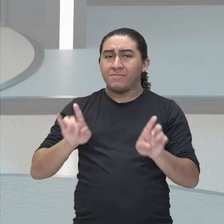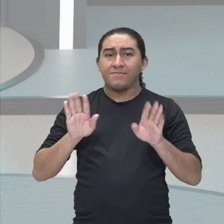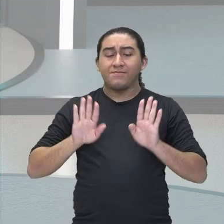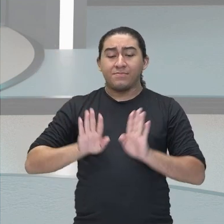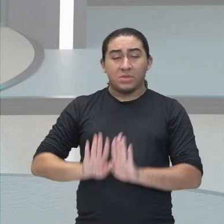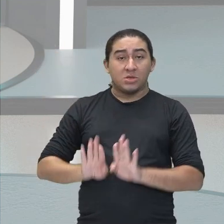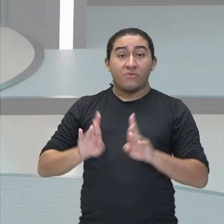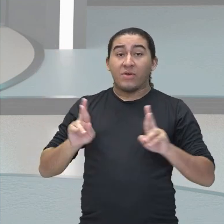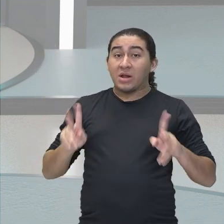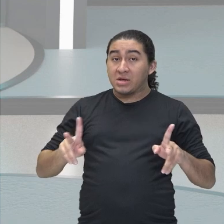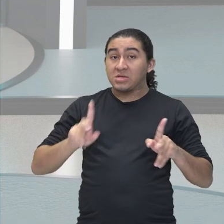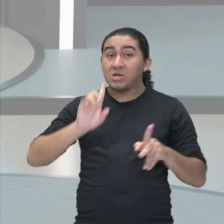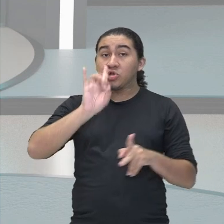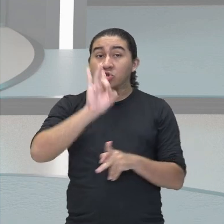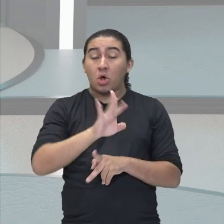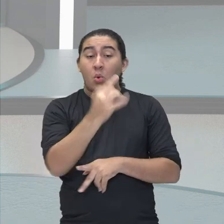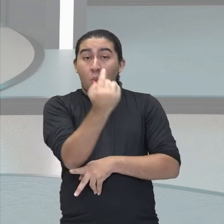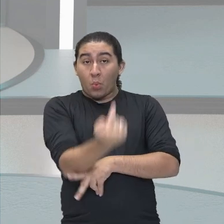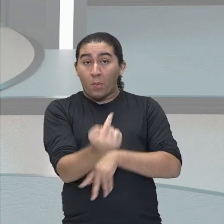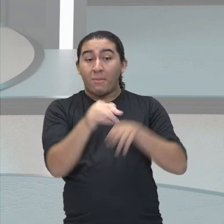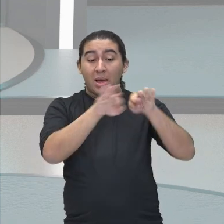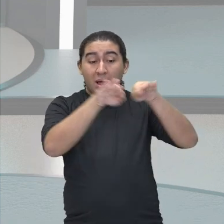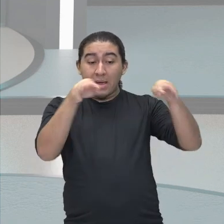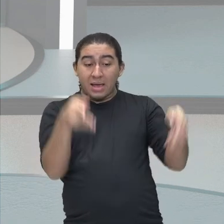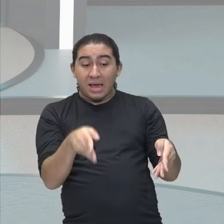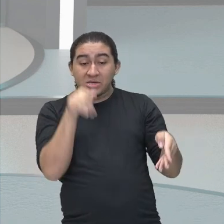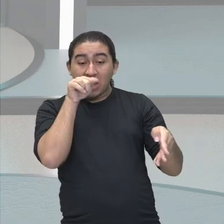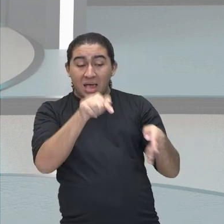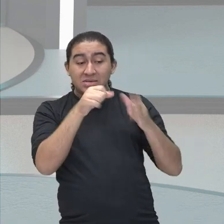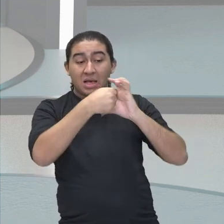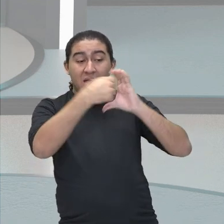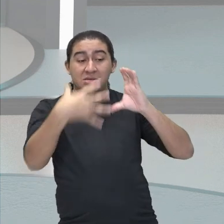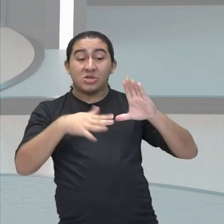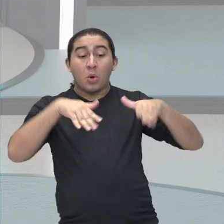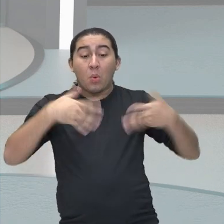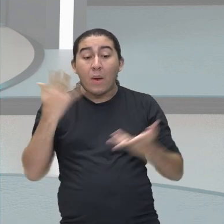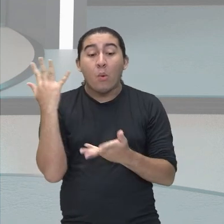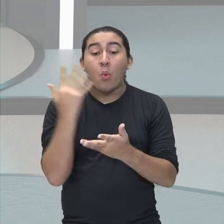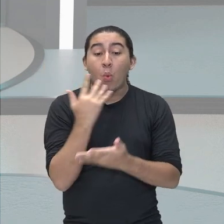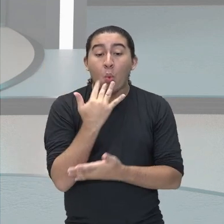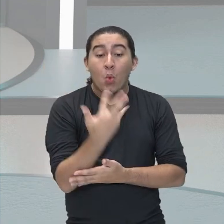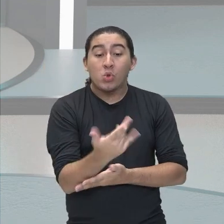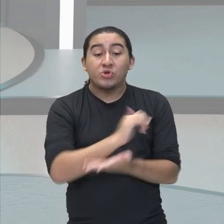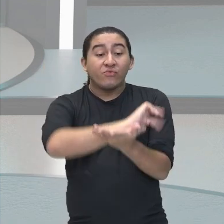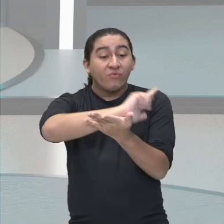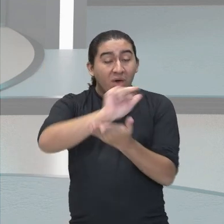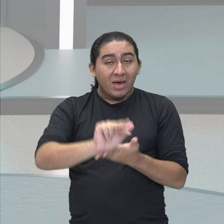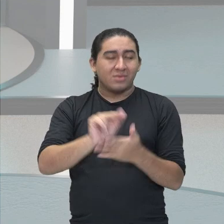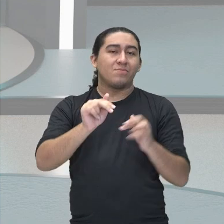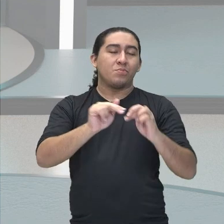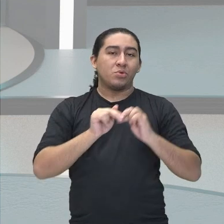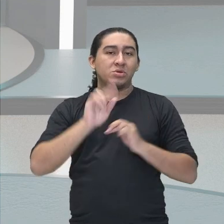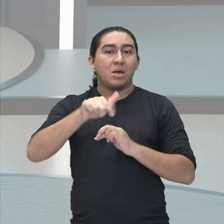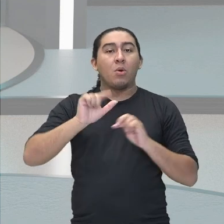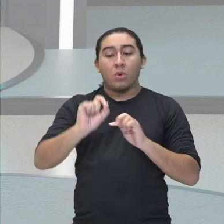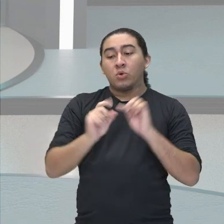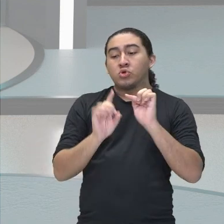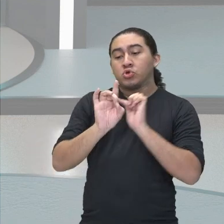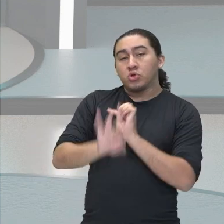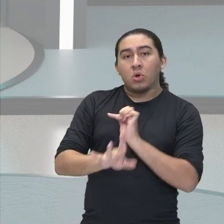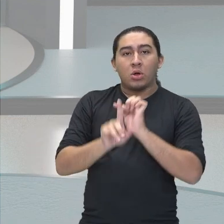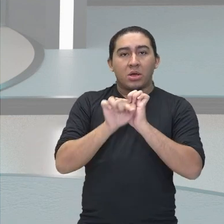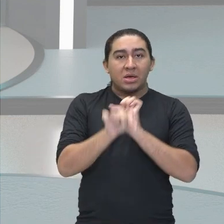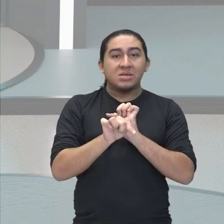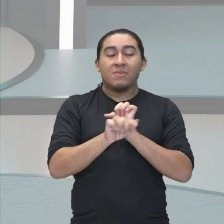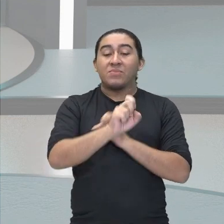né? Eu estou falando sem comparar, por isso que a gente está falando do absoluto, superlativo,